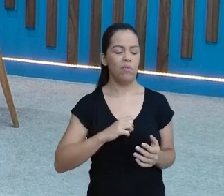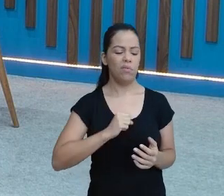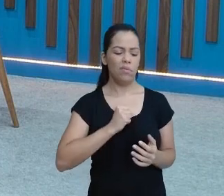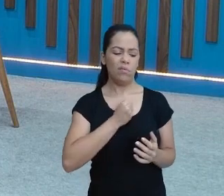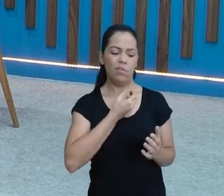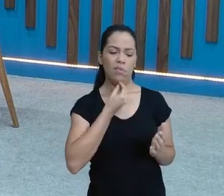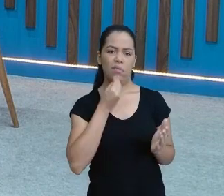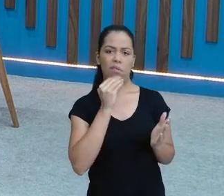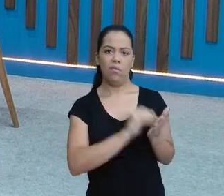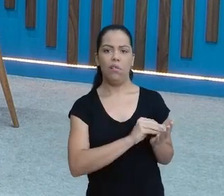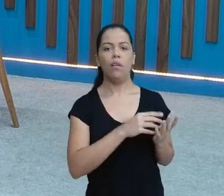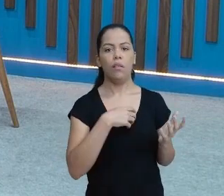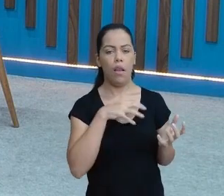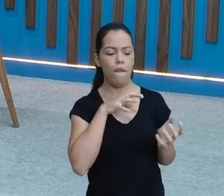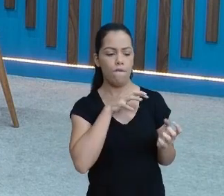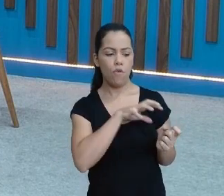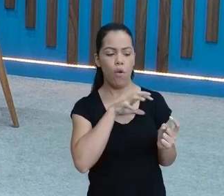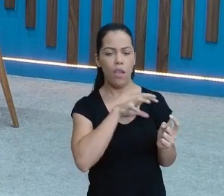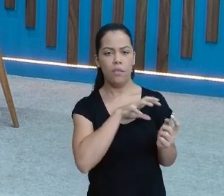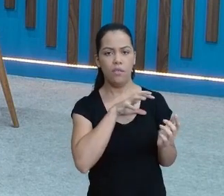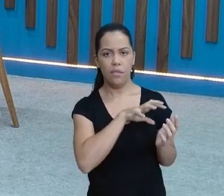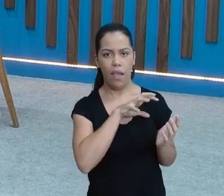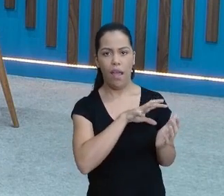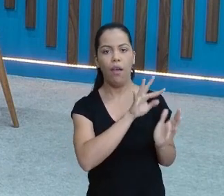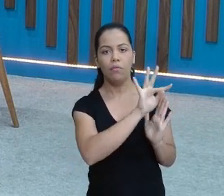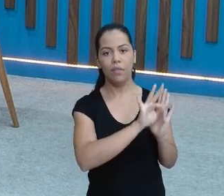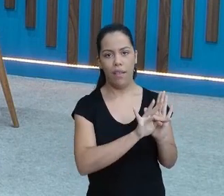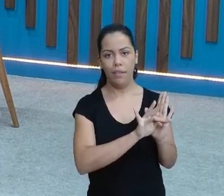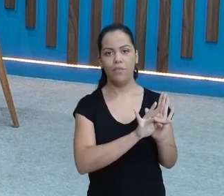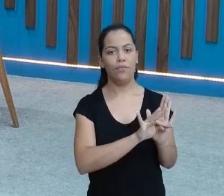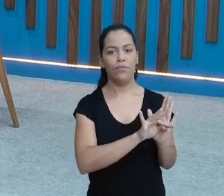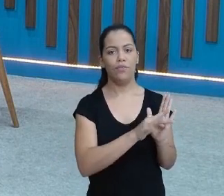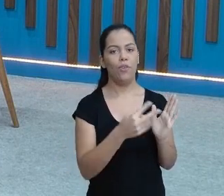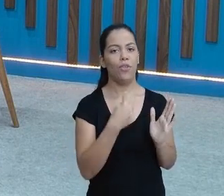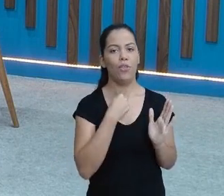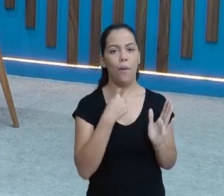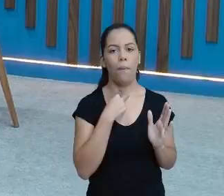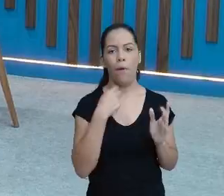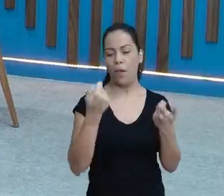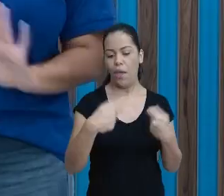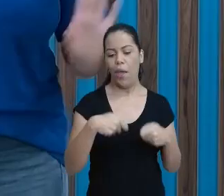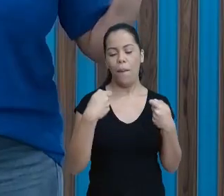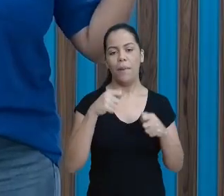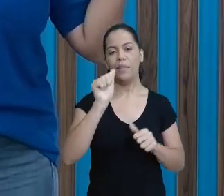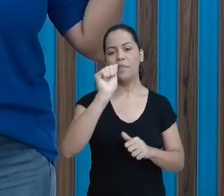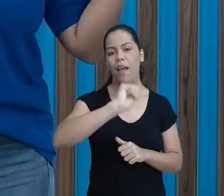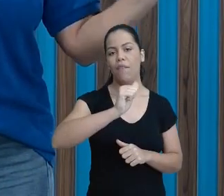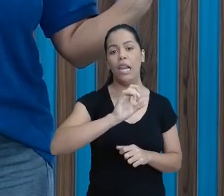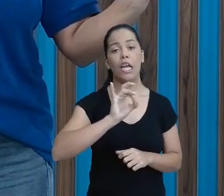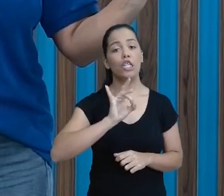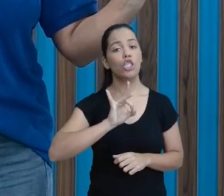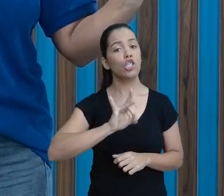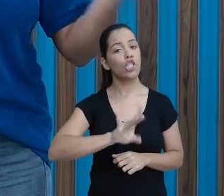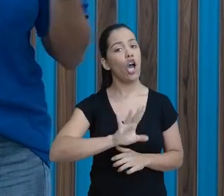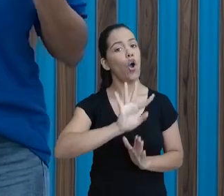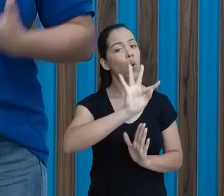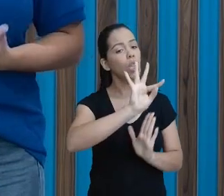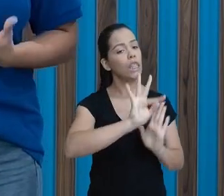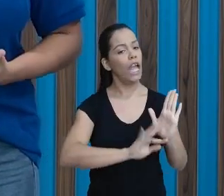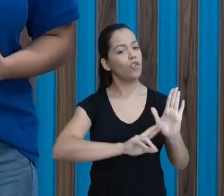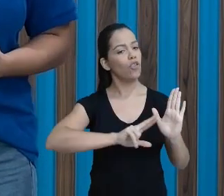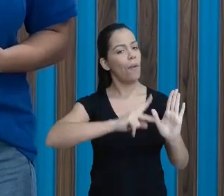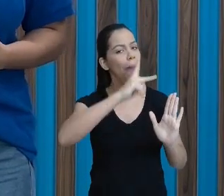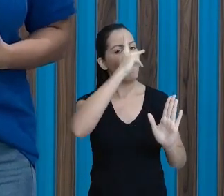minha birra, para o texto. Idealmente, eu devo avaliar somente a obra. Eu não